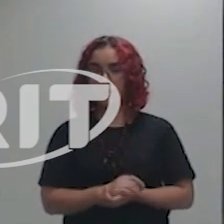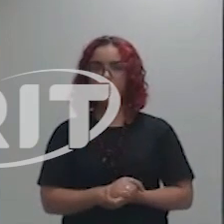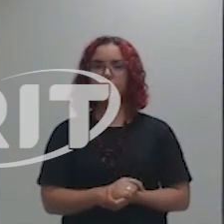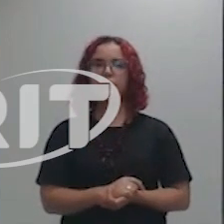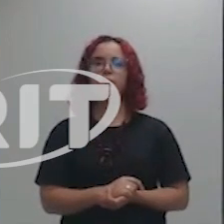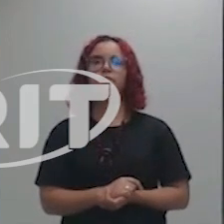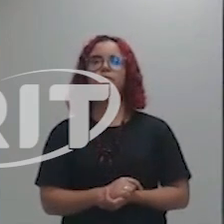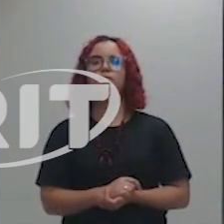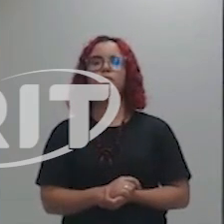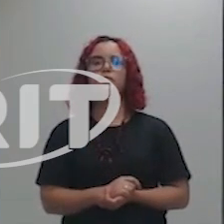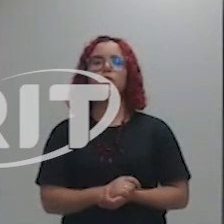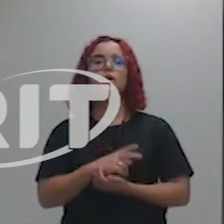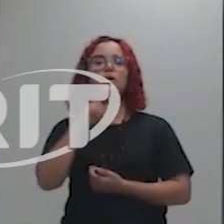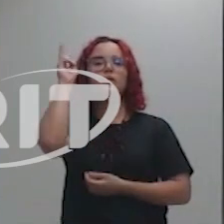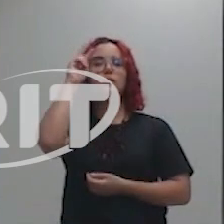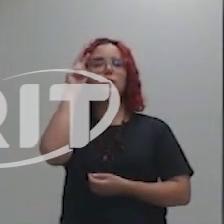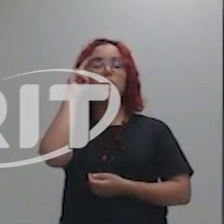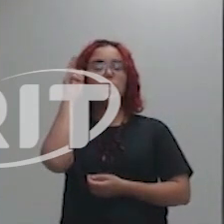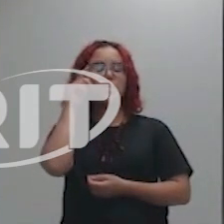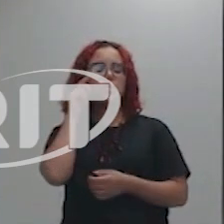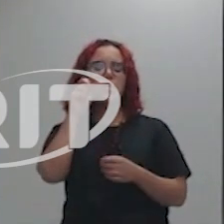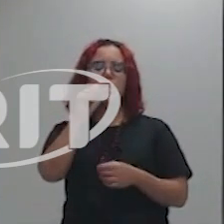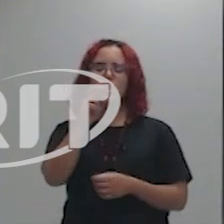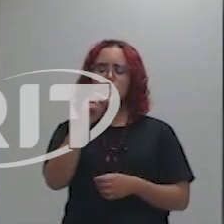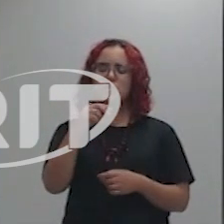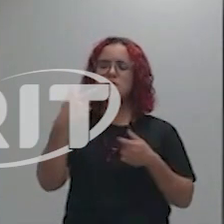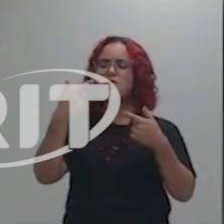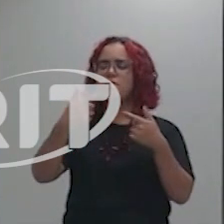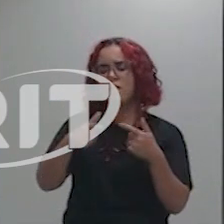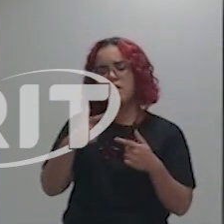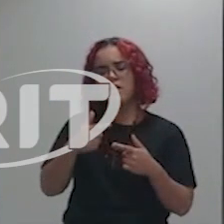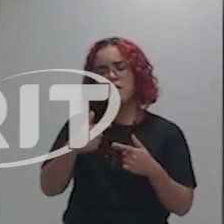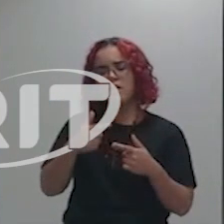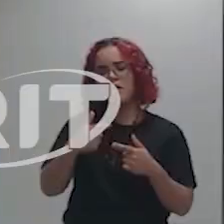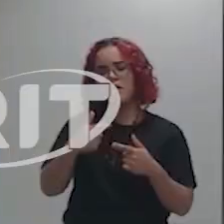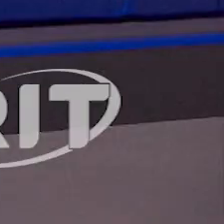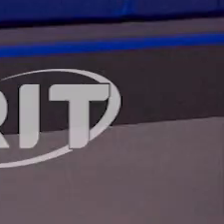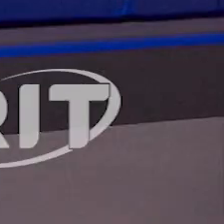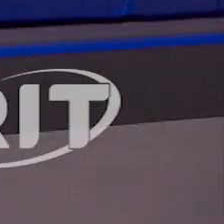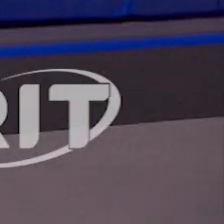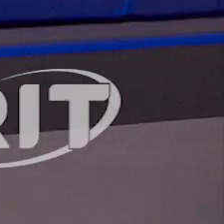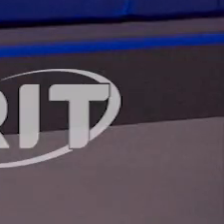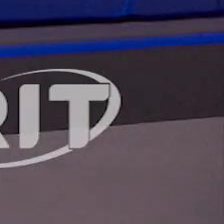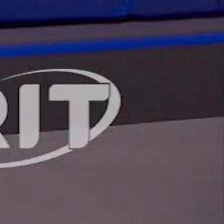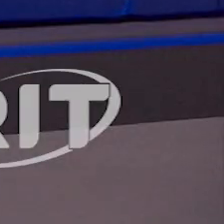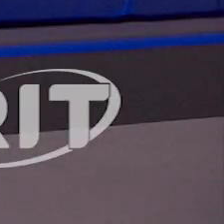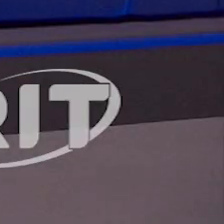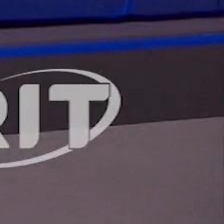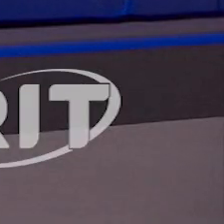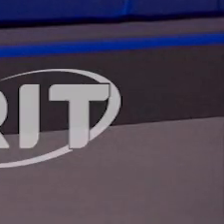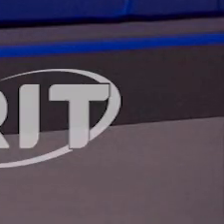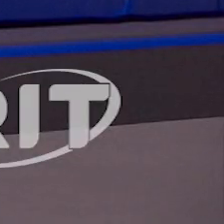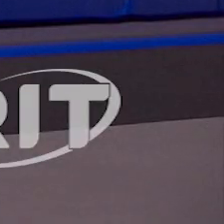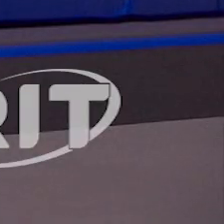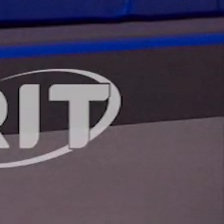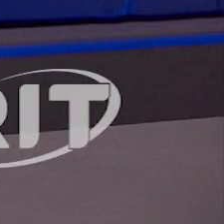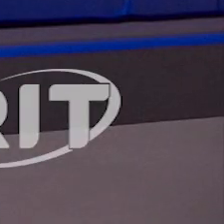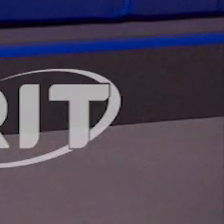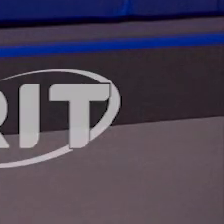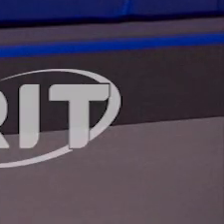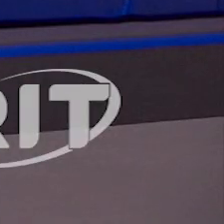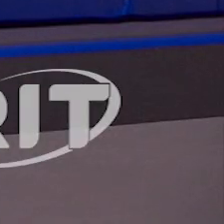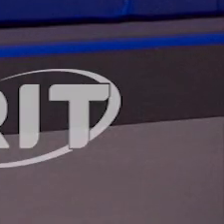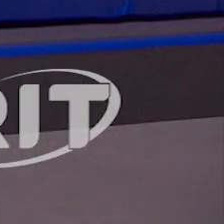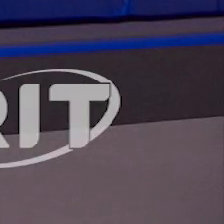MS para tratar da ausência desse tratamento no rol de procedimentos é a vice-presidente do projeto